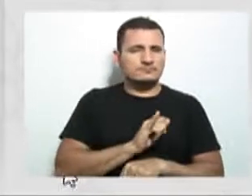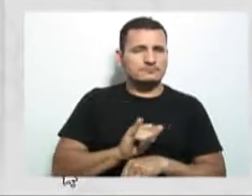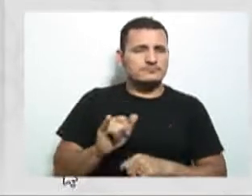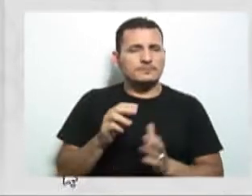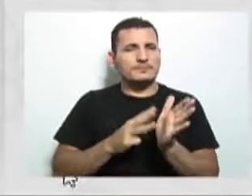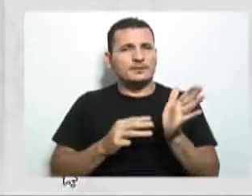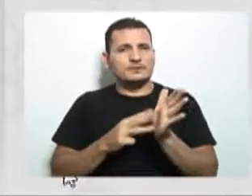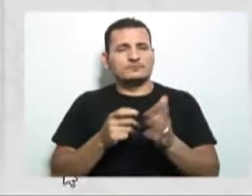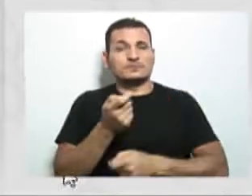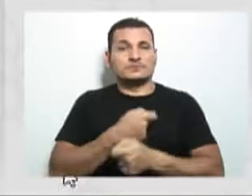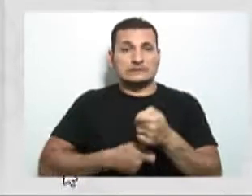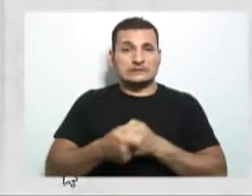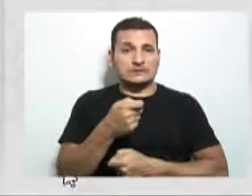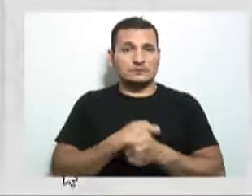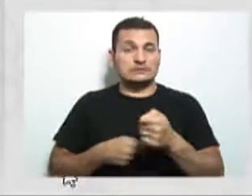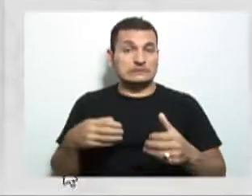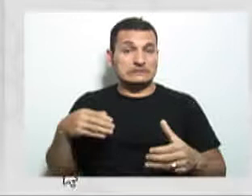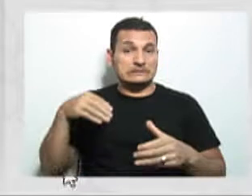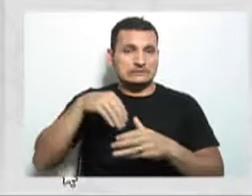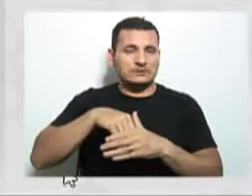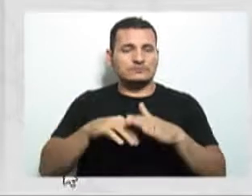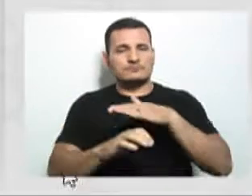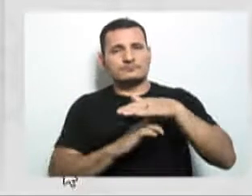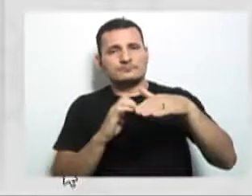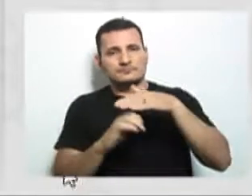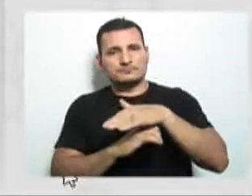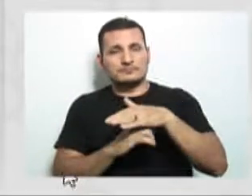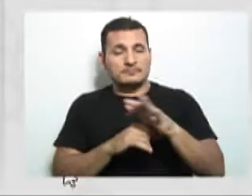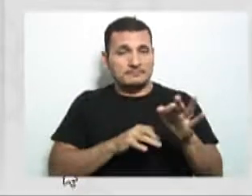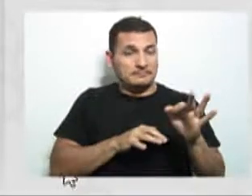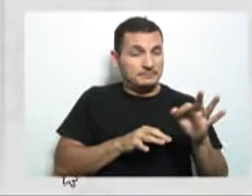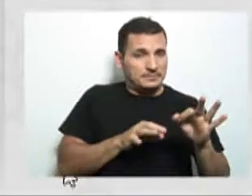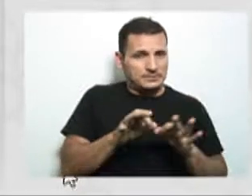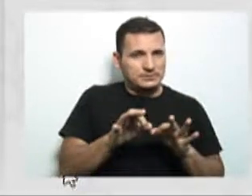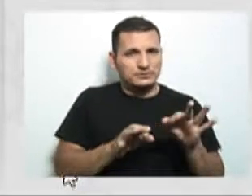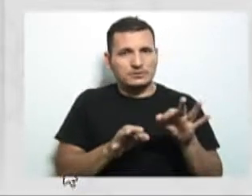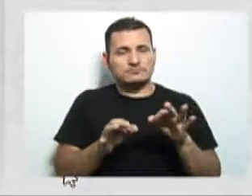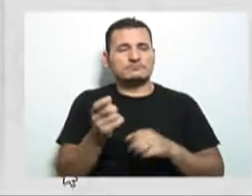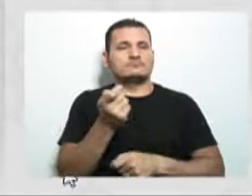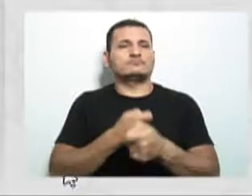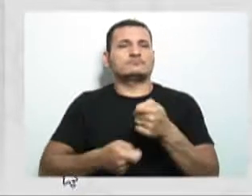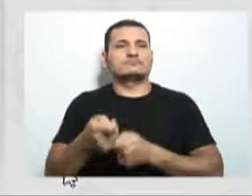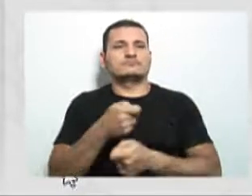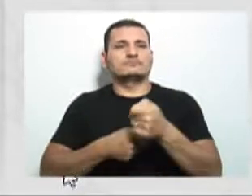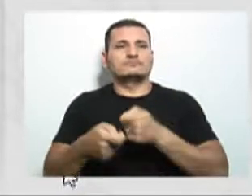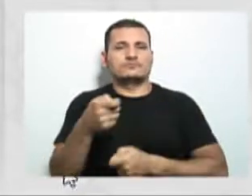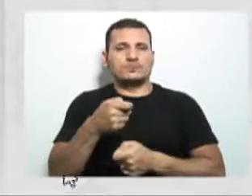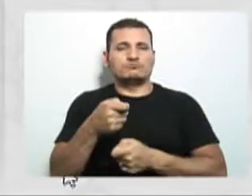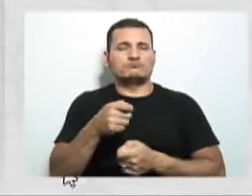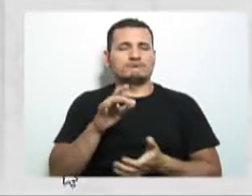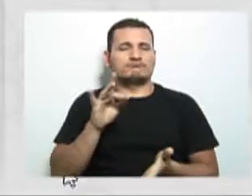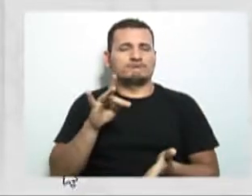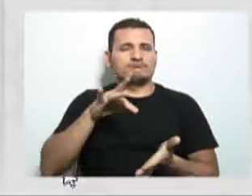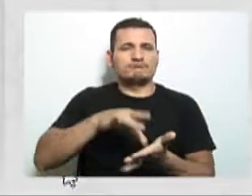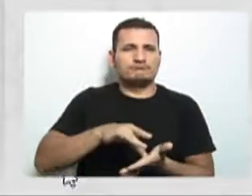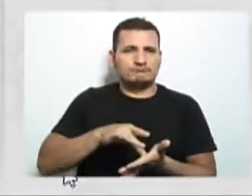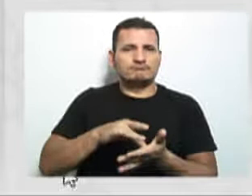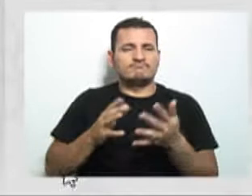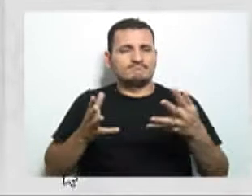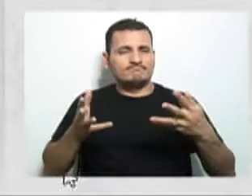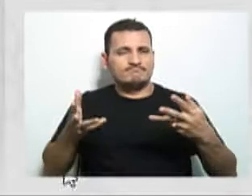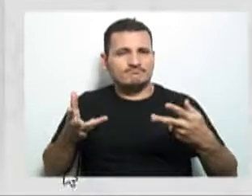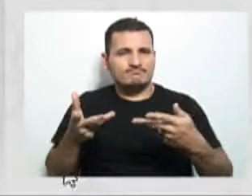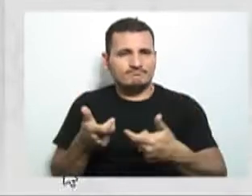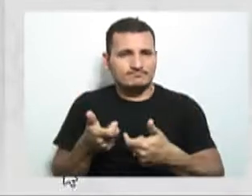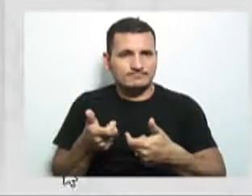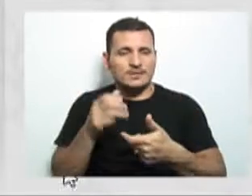negociação dentro do contexto organizacional e planejar a negociação de forma eficaz e